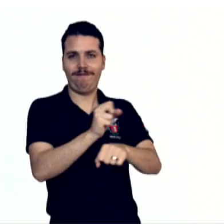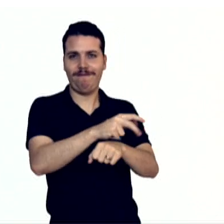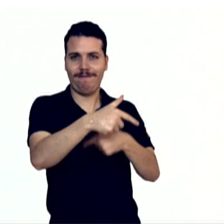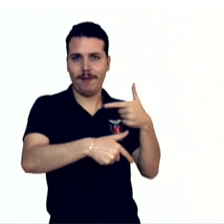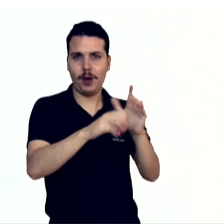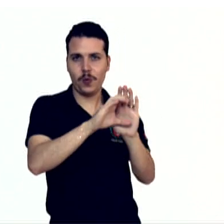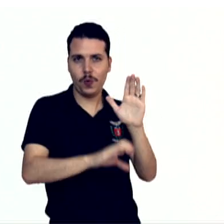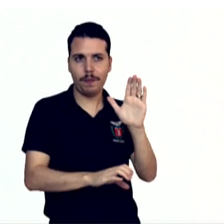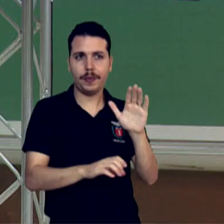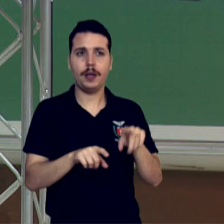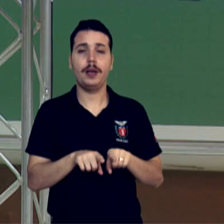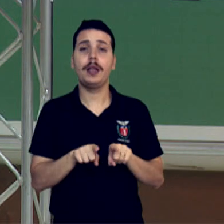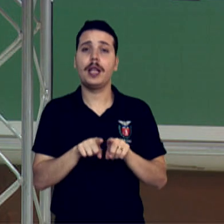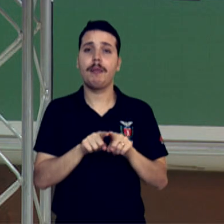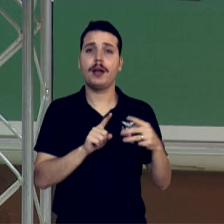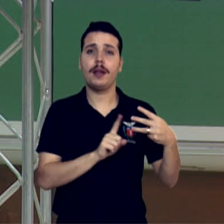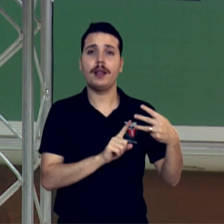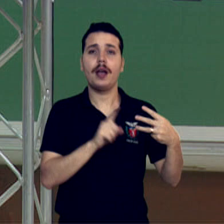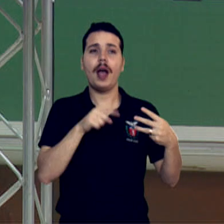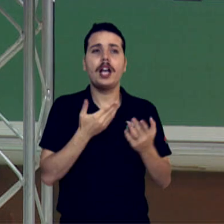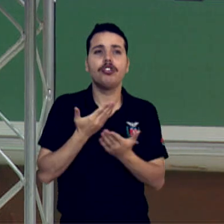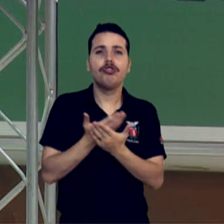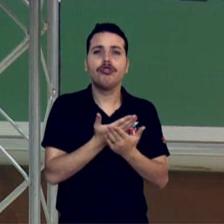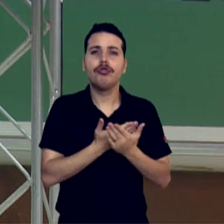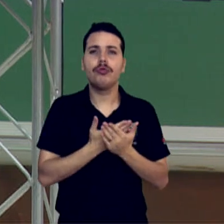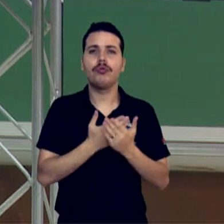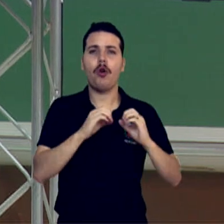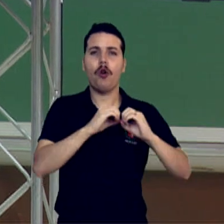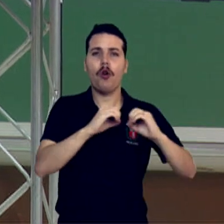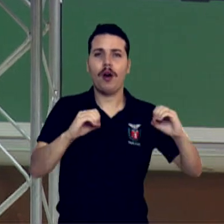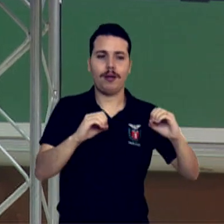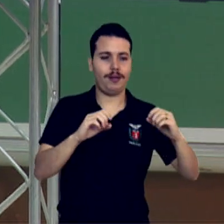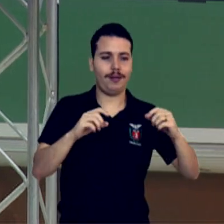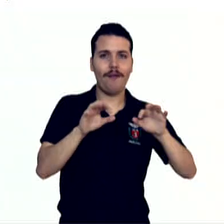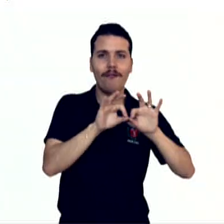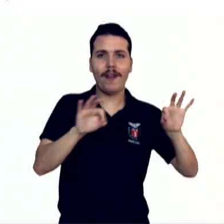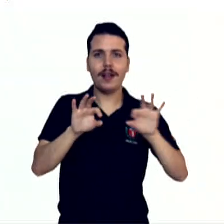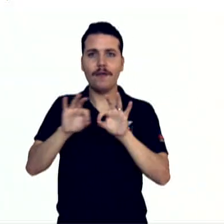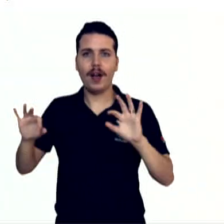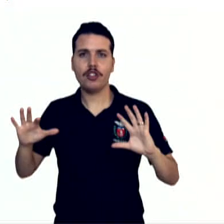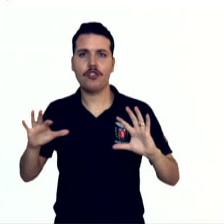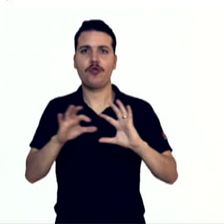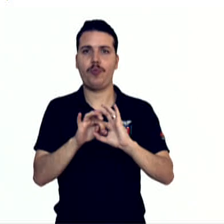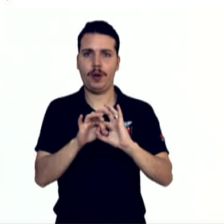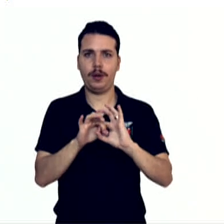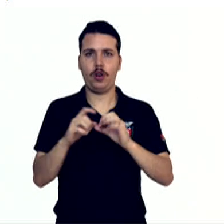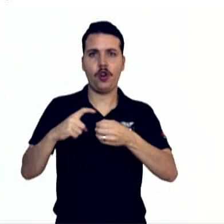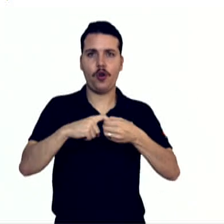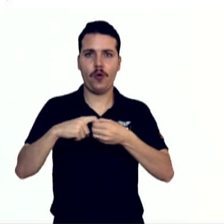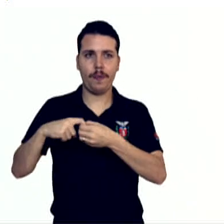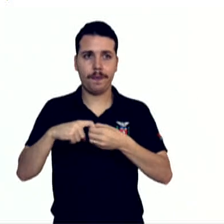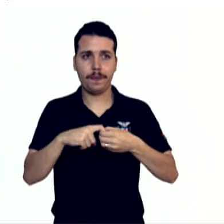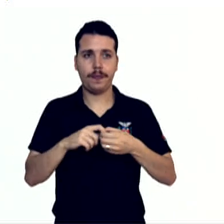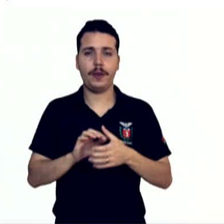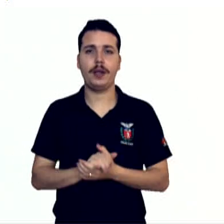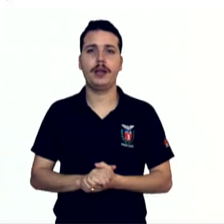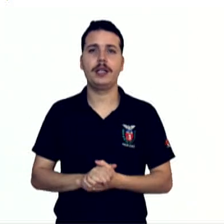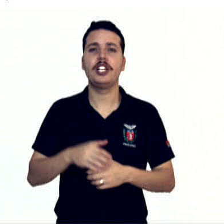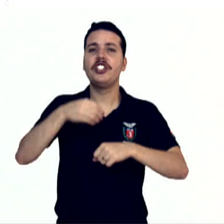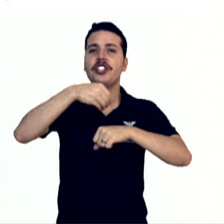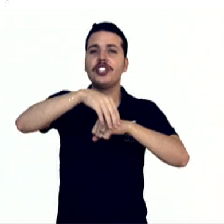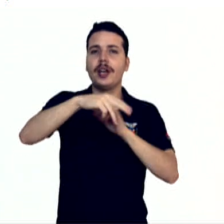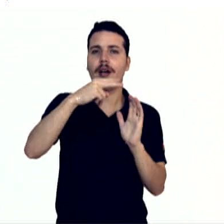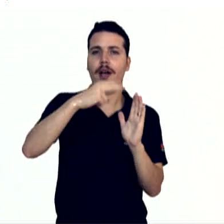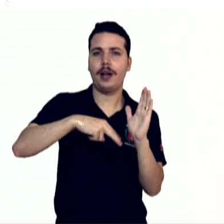composto por coordenação, tá certo? Eu vou deixar aqui para vocês uma sugestão de leitura, as maiores gafes